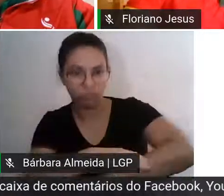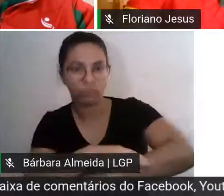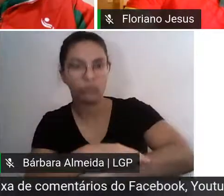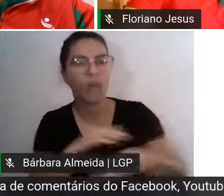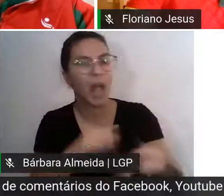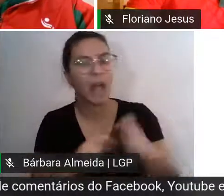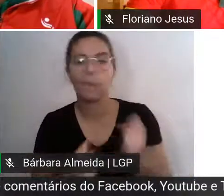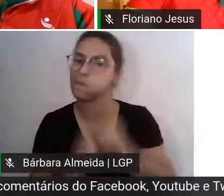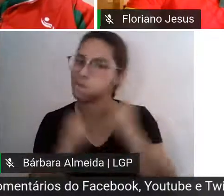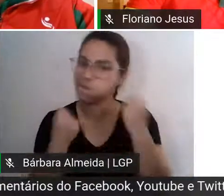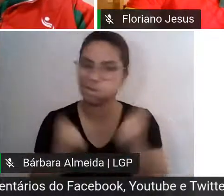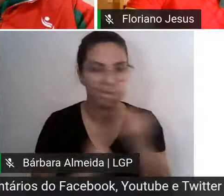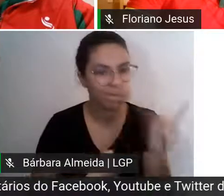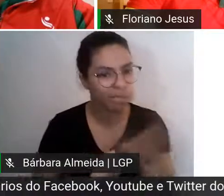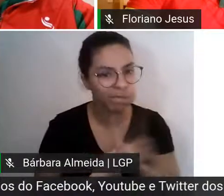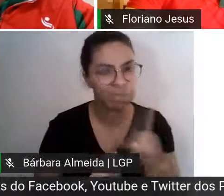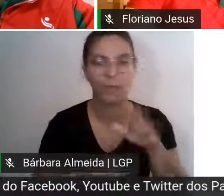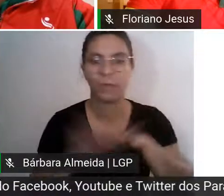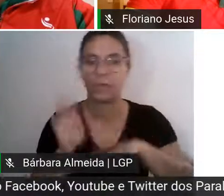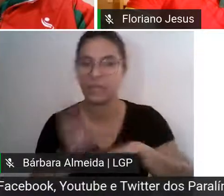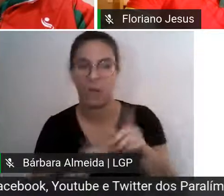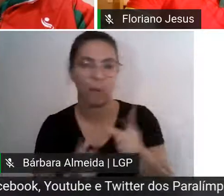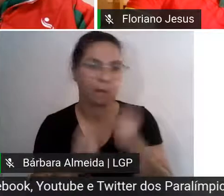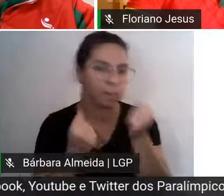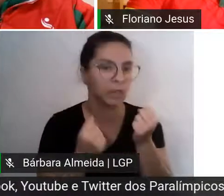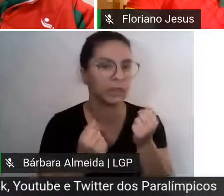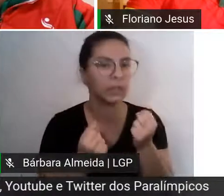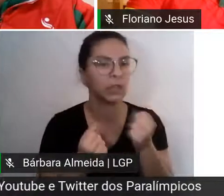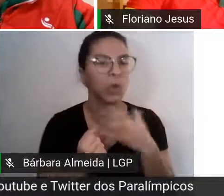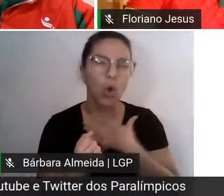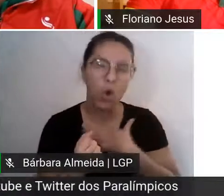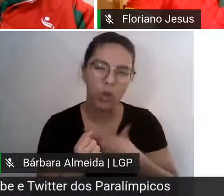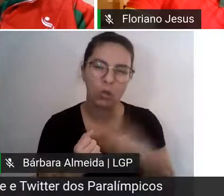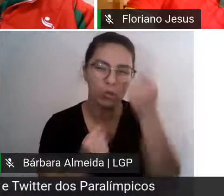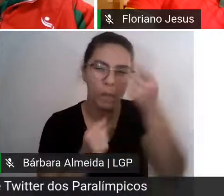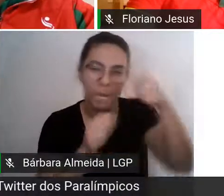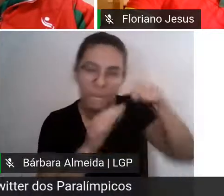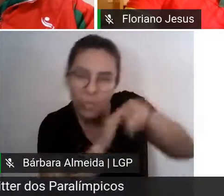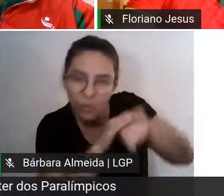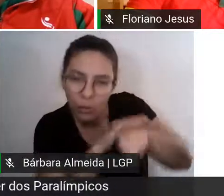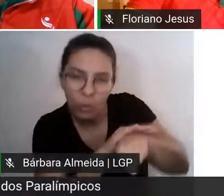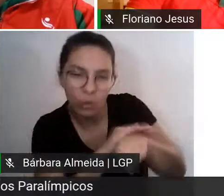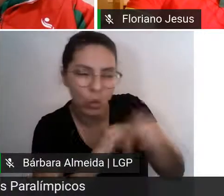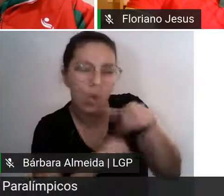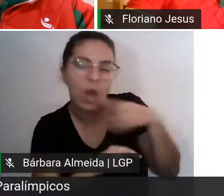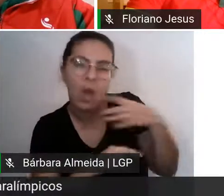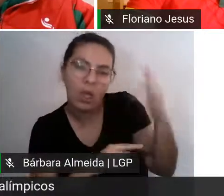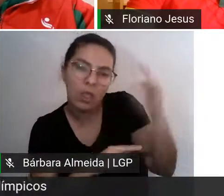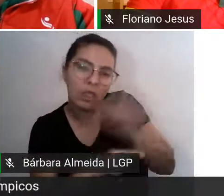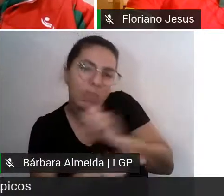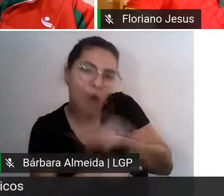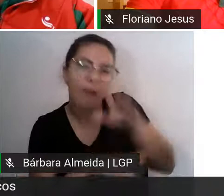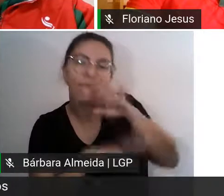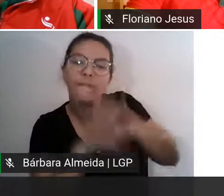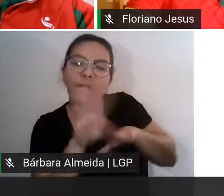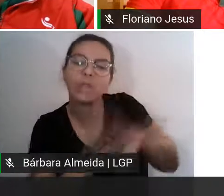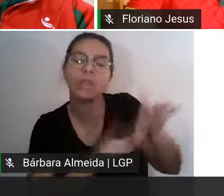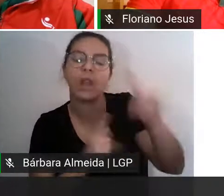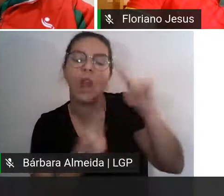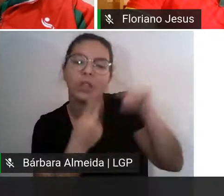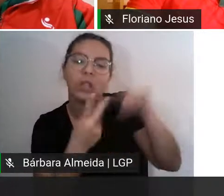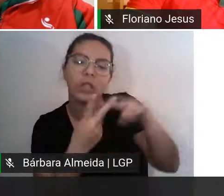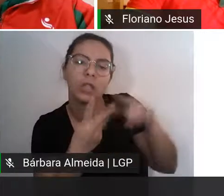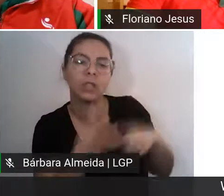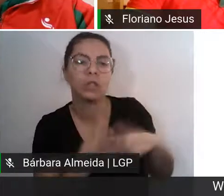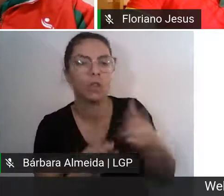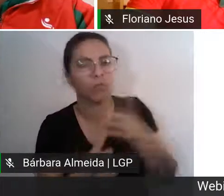consegue fazer isto ou não consegue fazer aquilo. Nós gostamos de ir um bocadinho mais de o que é que o atleta é capaz, ok? E o atleta, quando está a 100%,